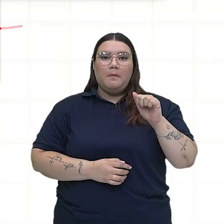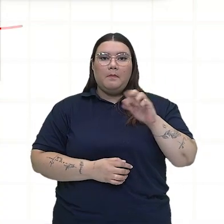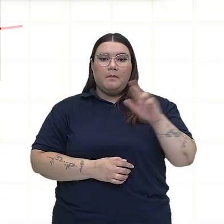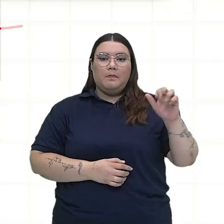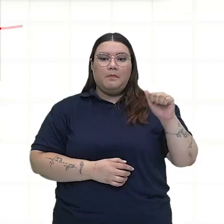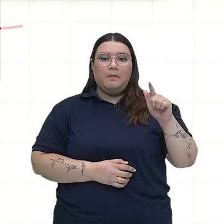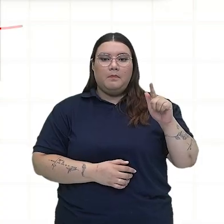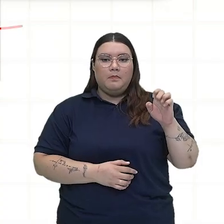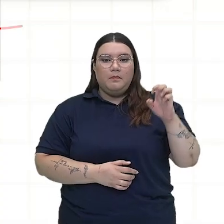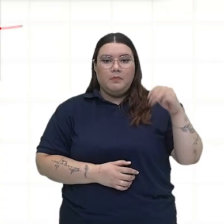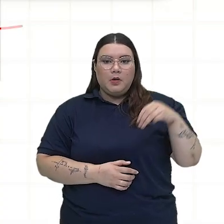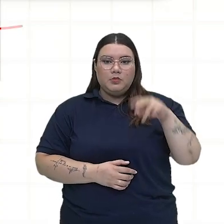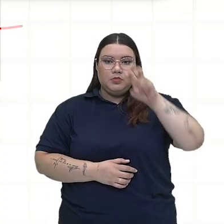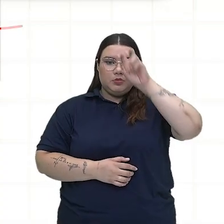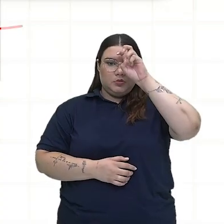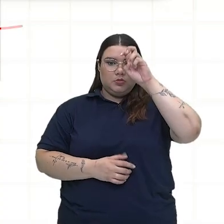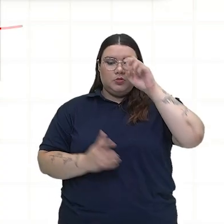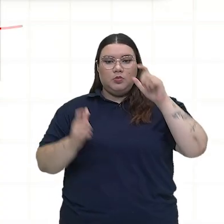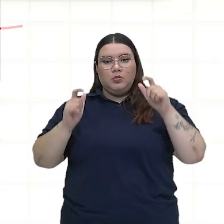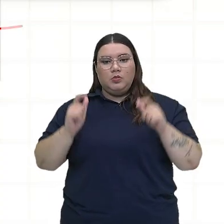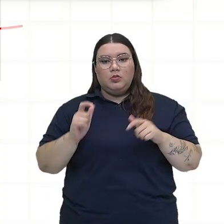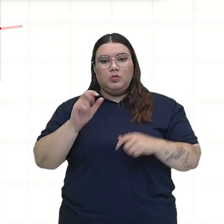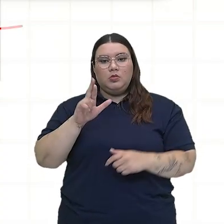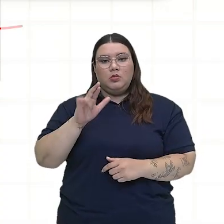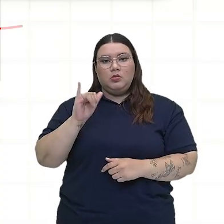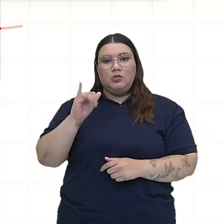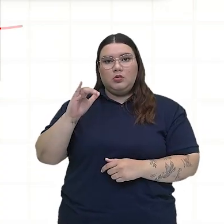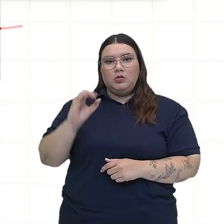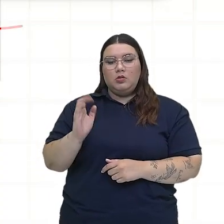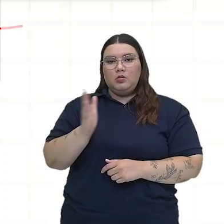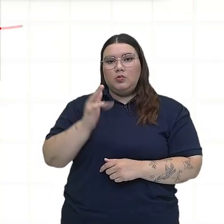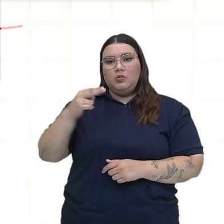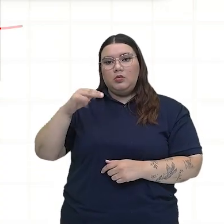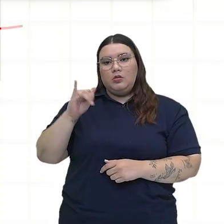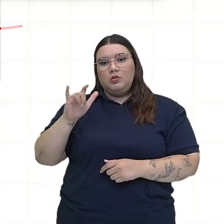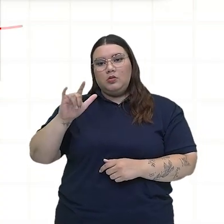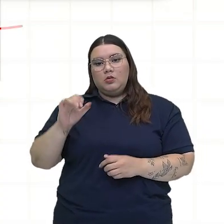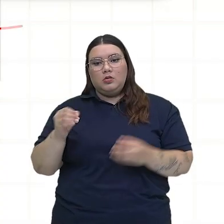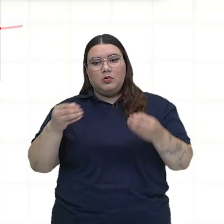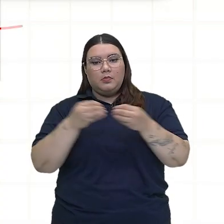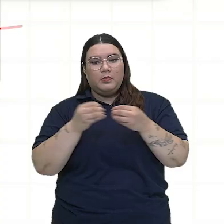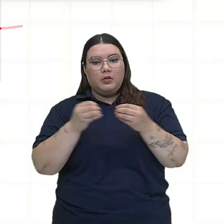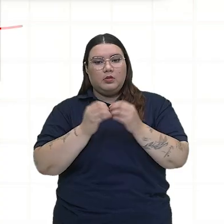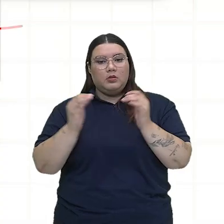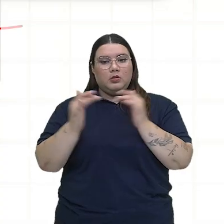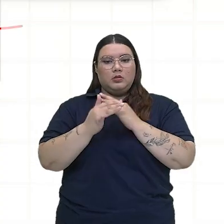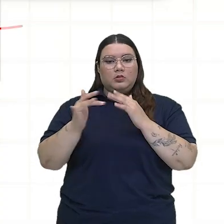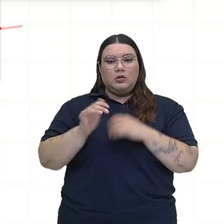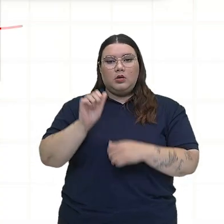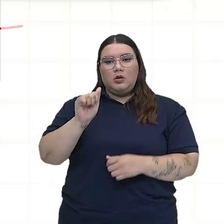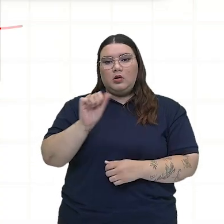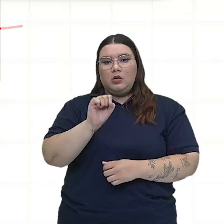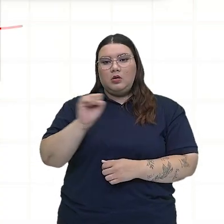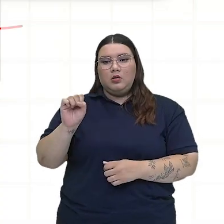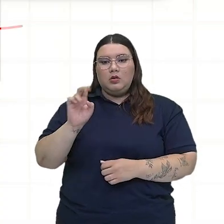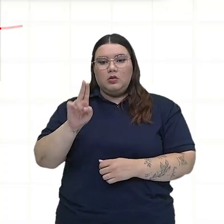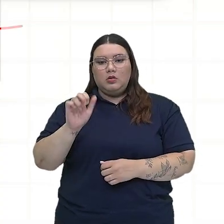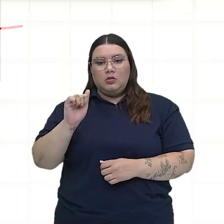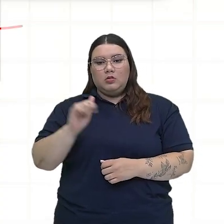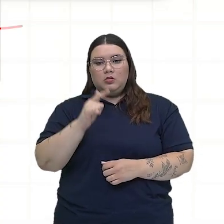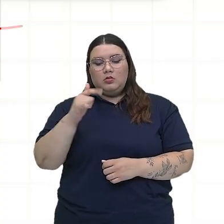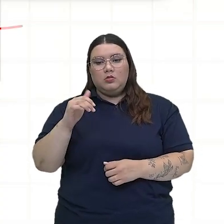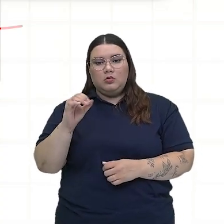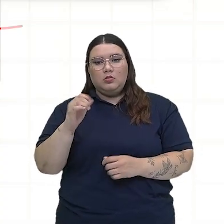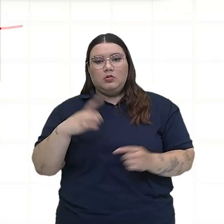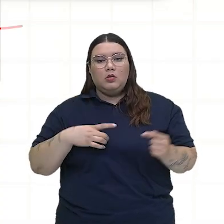uma barragem egípcia localizada no rio Nilo, próxima à cidade de Assuã, que tem a serventia de